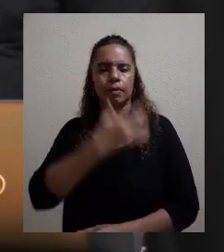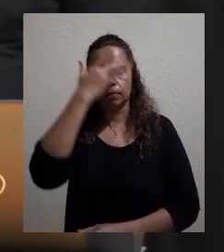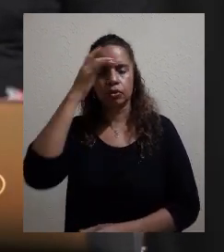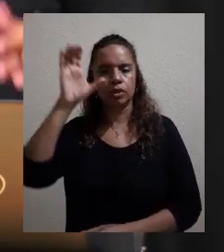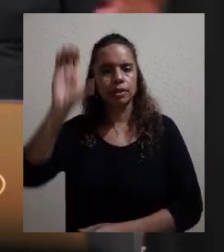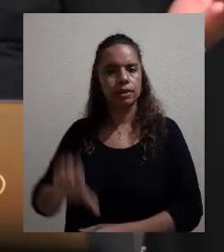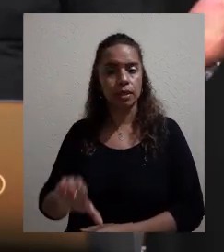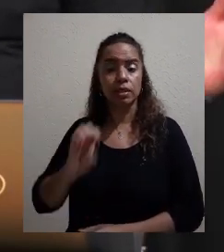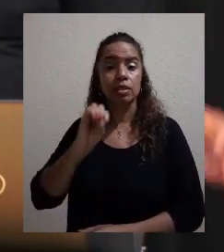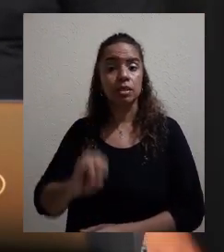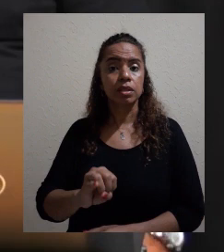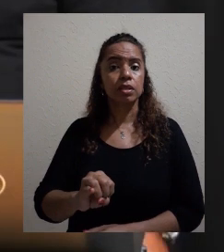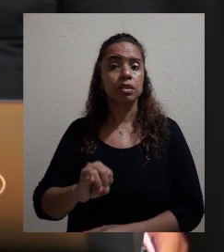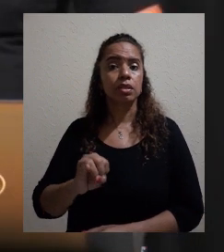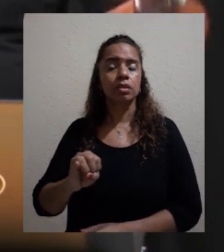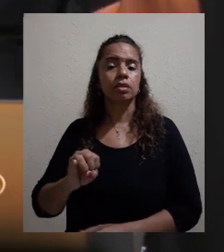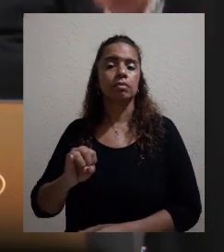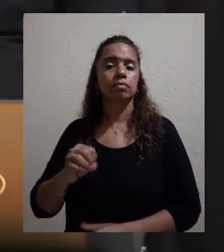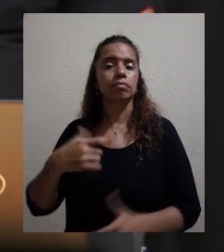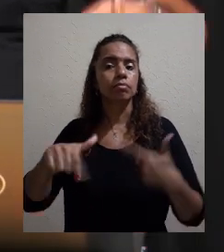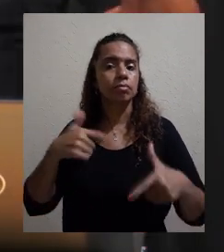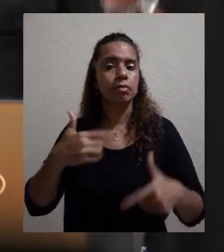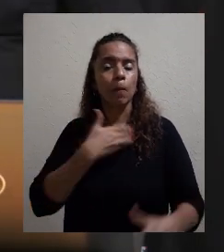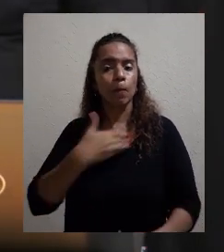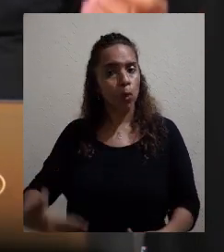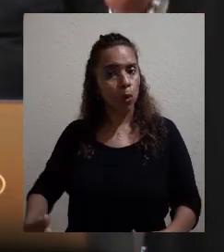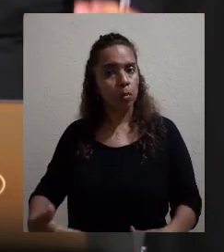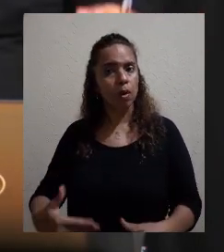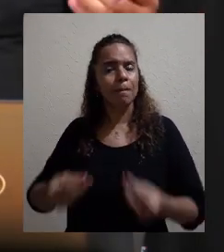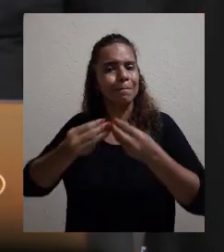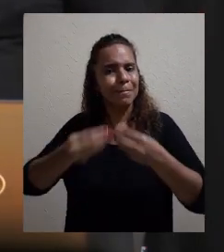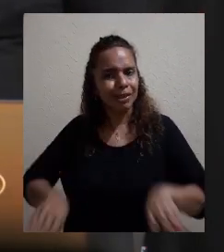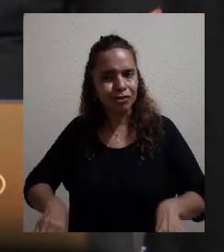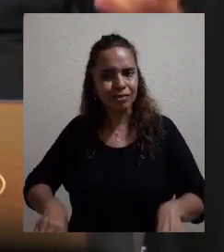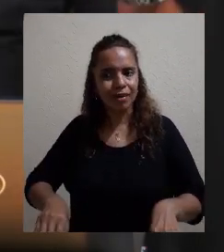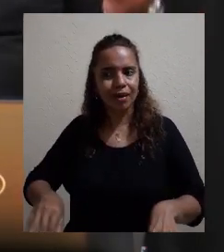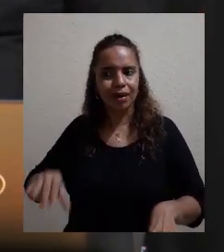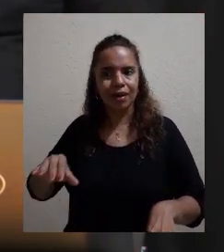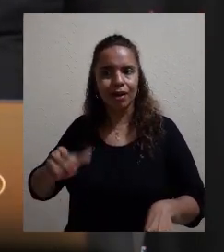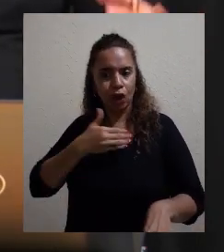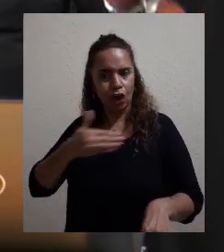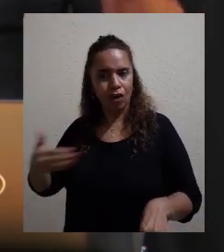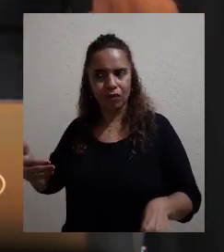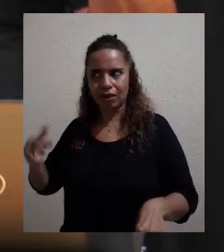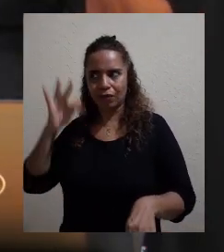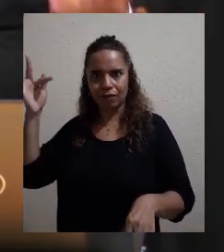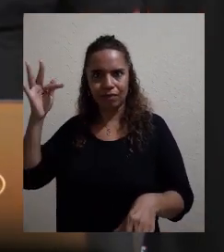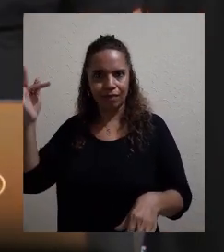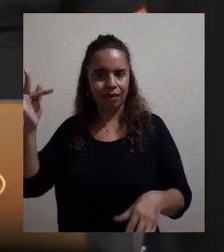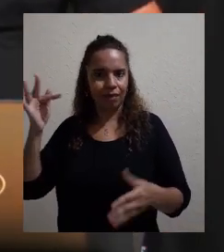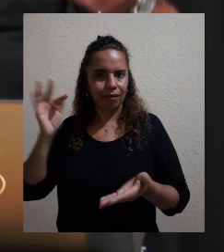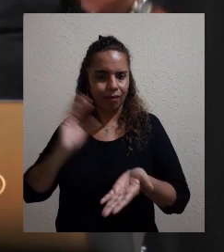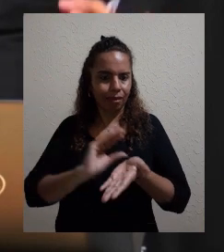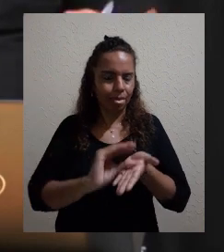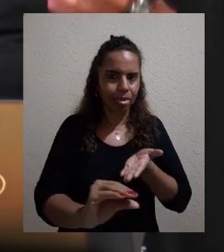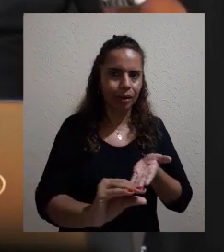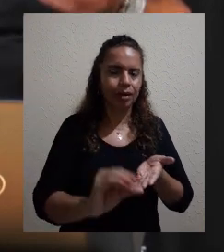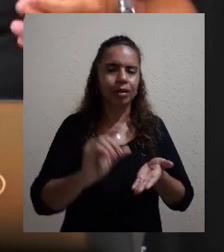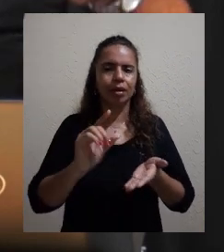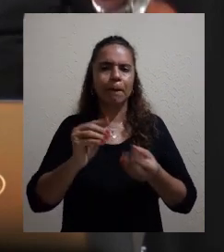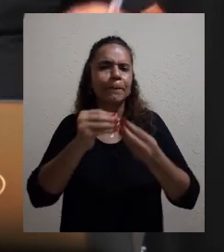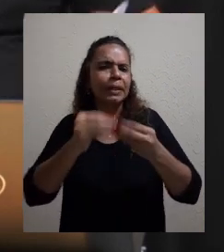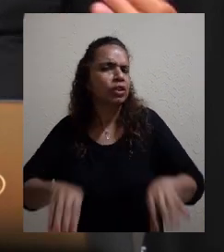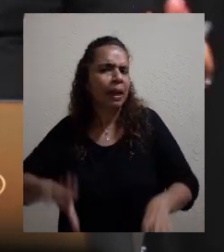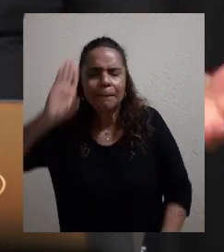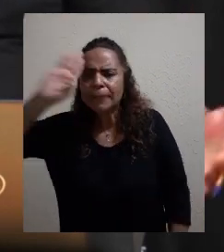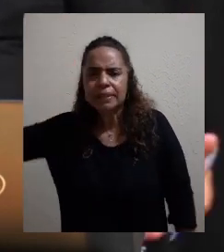que acaba tendo impacto na vida do cidadão. Lembrem-se, se o serviço público for prejudicado ou se a